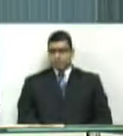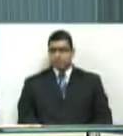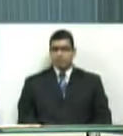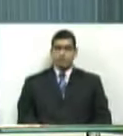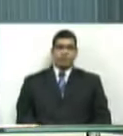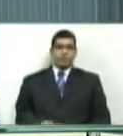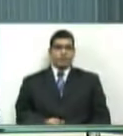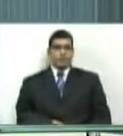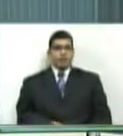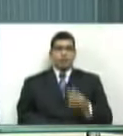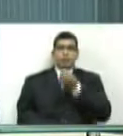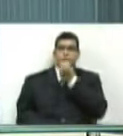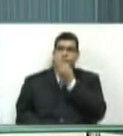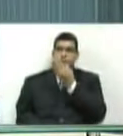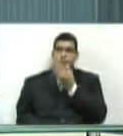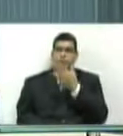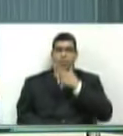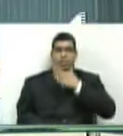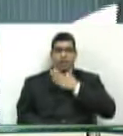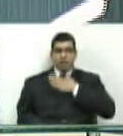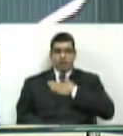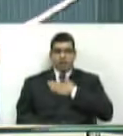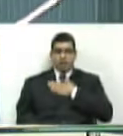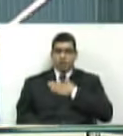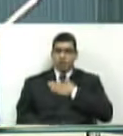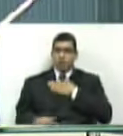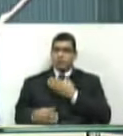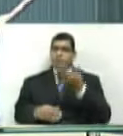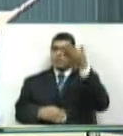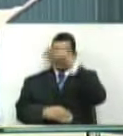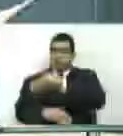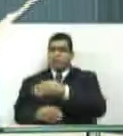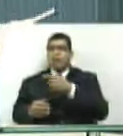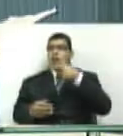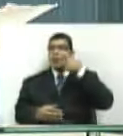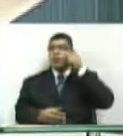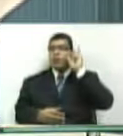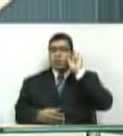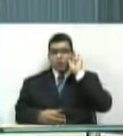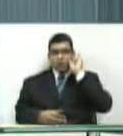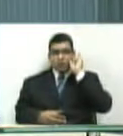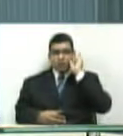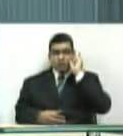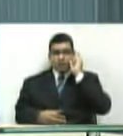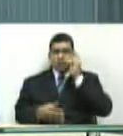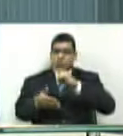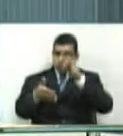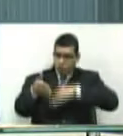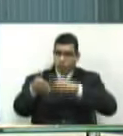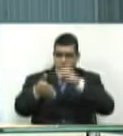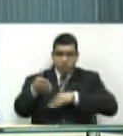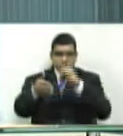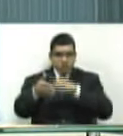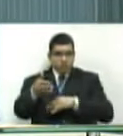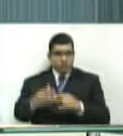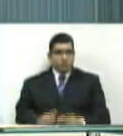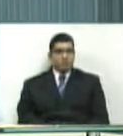Eu recebi ontem um documento